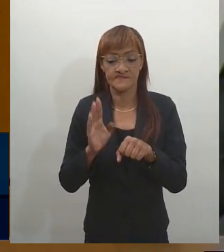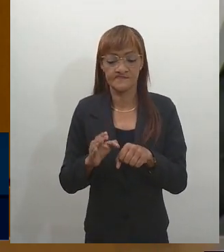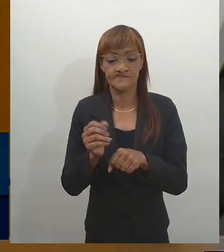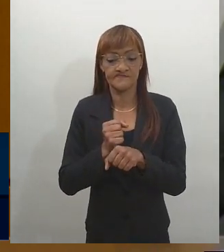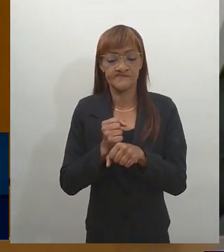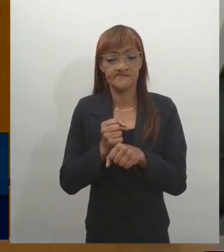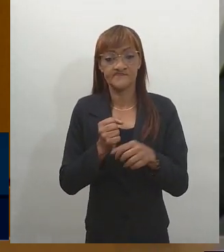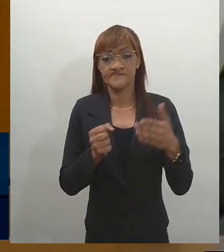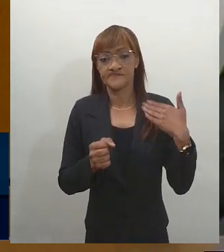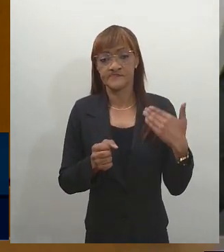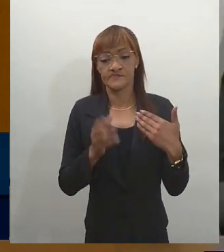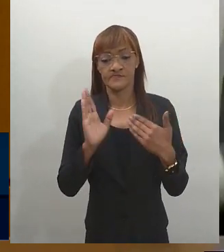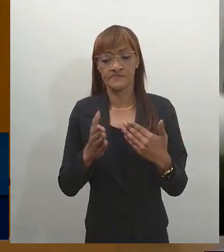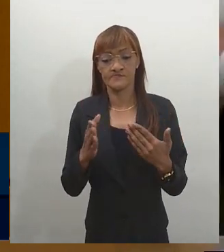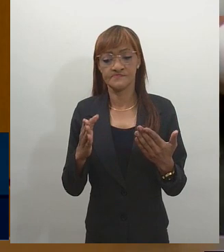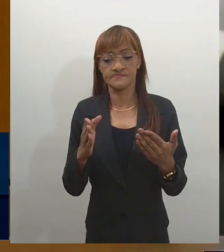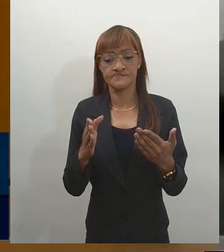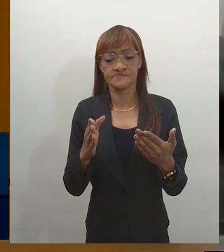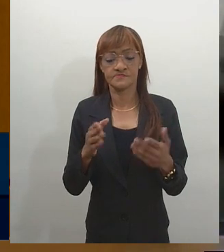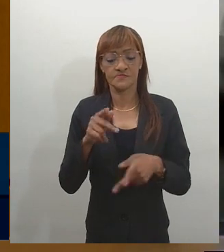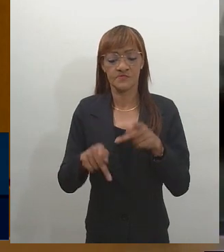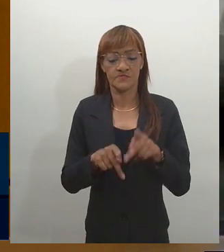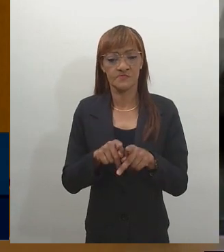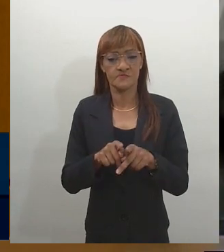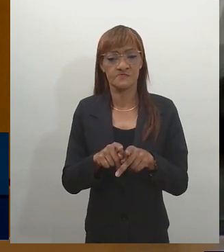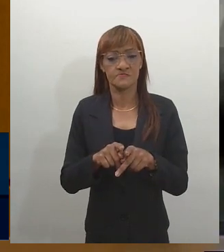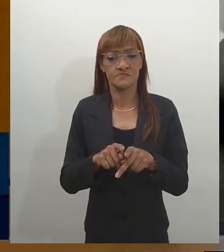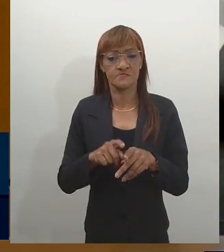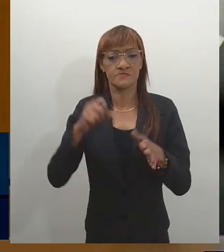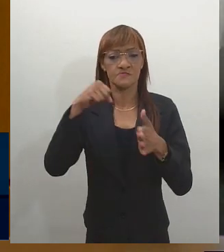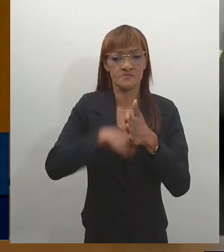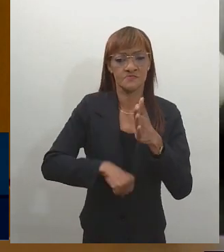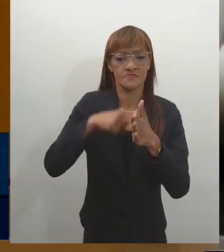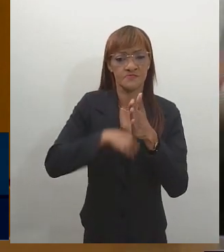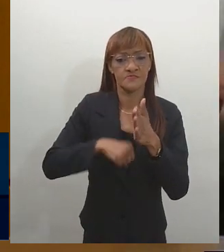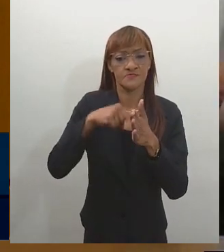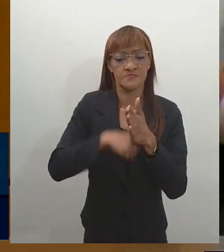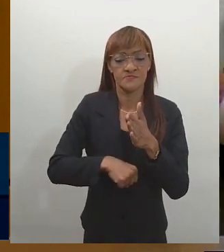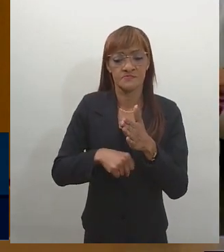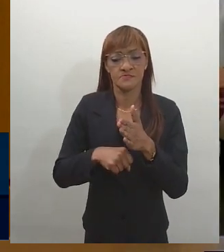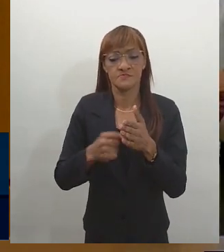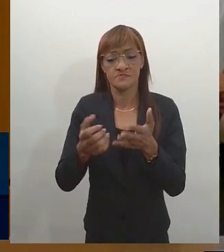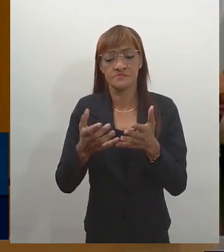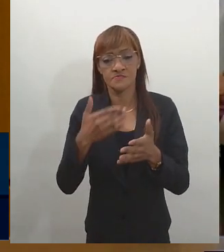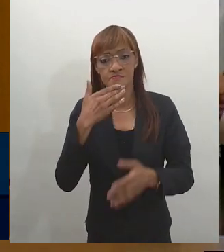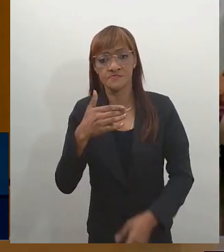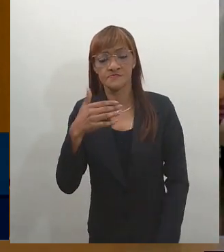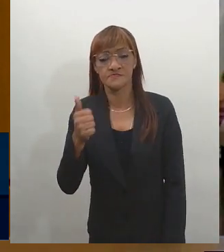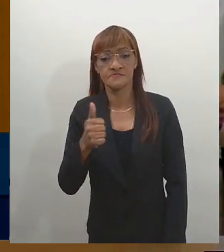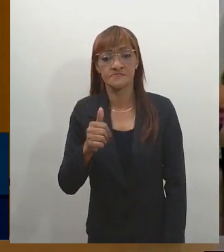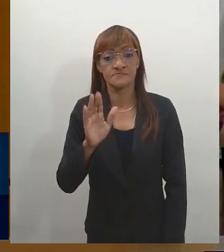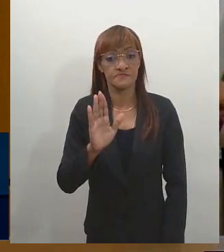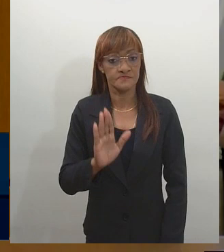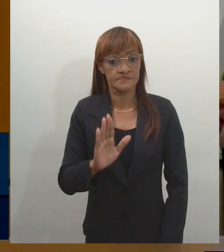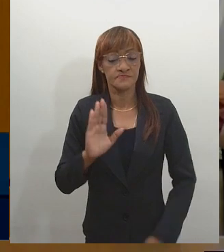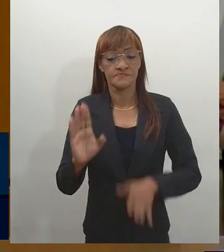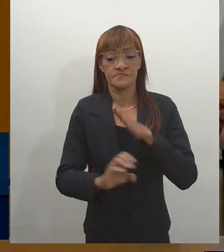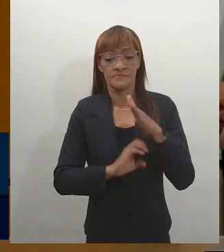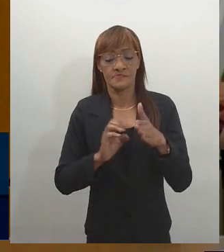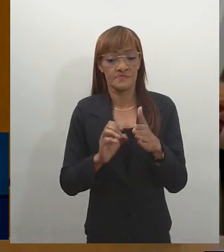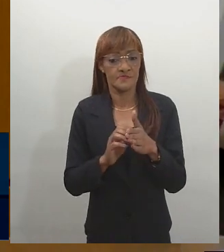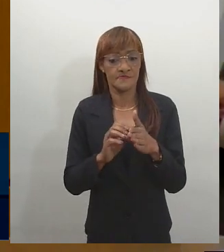que cobravam melhorias. A informação que a gente recebeu é que a empresa que estava fazendo praticamente desmobilizou o